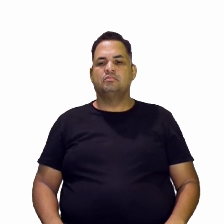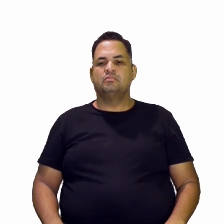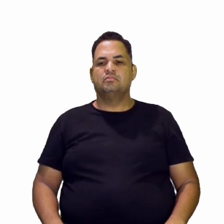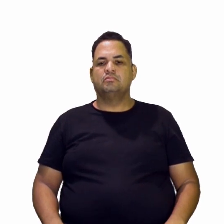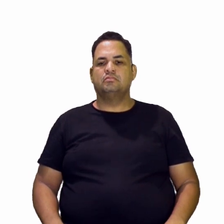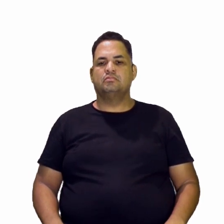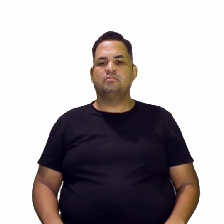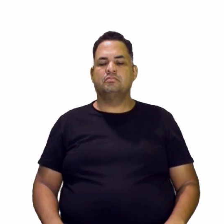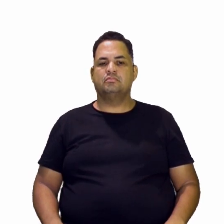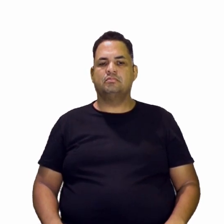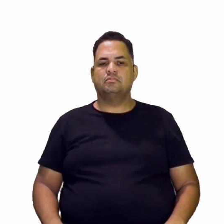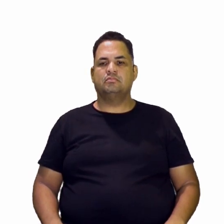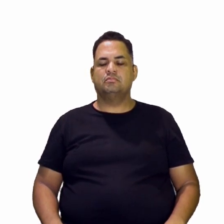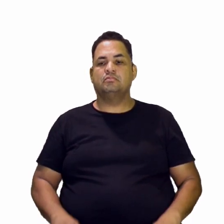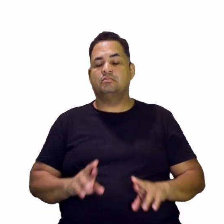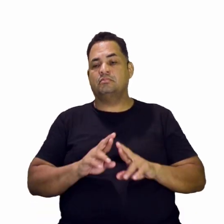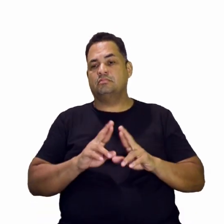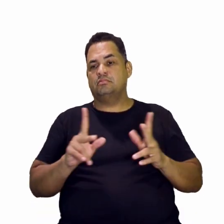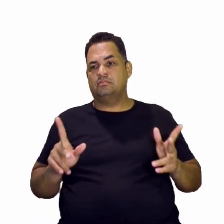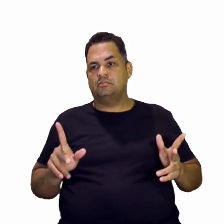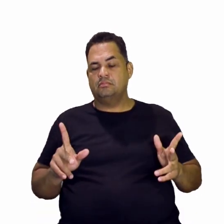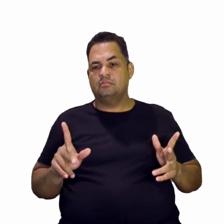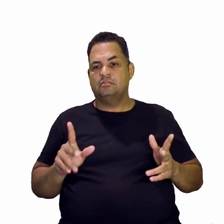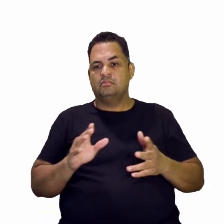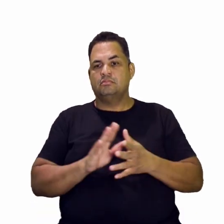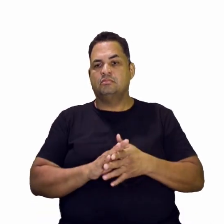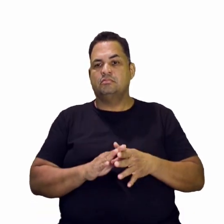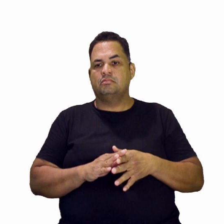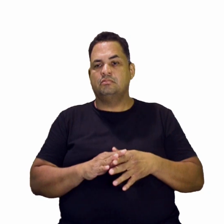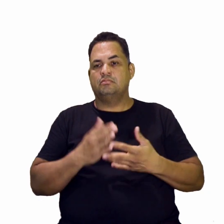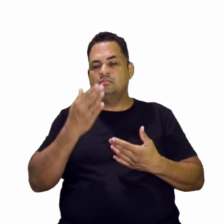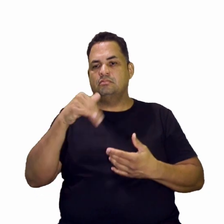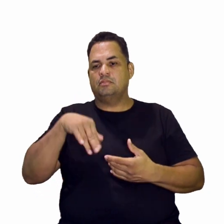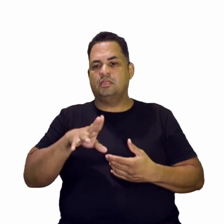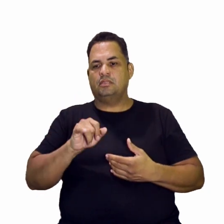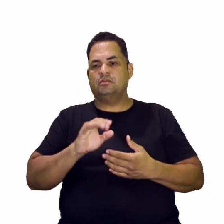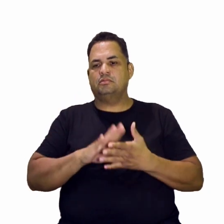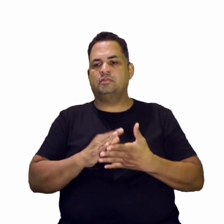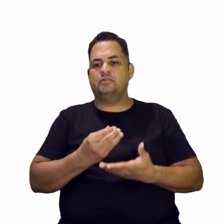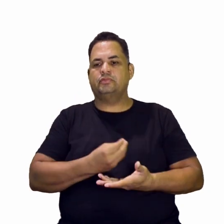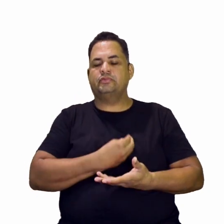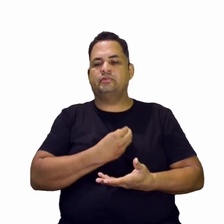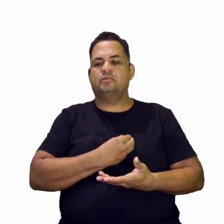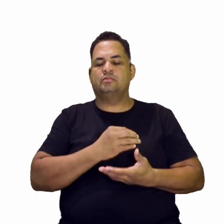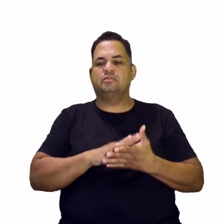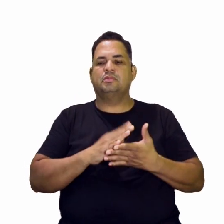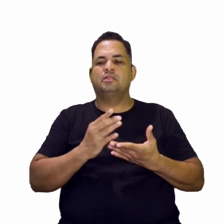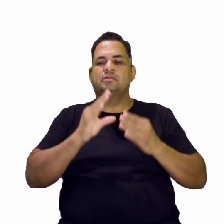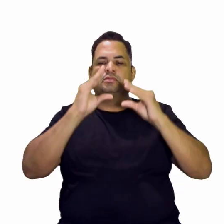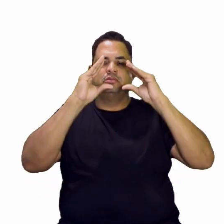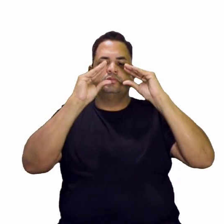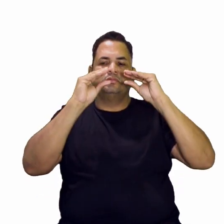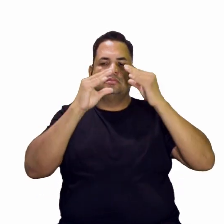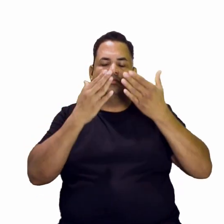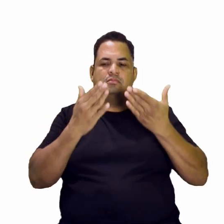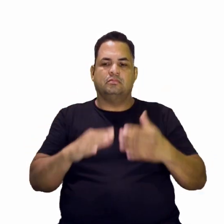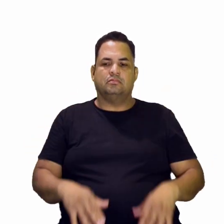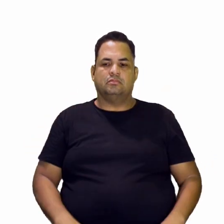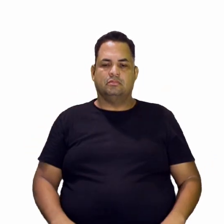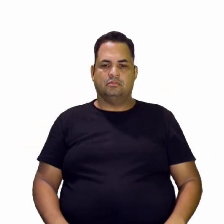Então é a diferença. E outra diferença é que as mariposas elas são mais noturnas e as borboletas